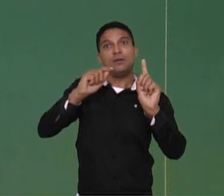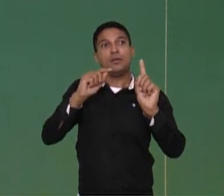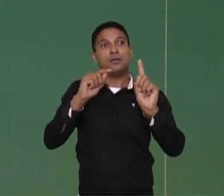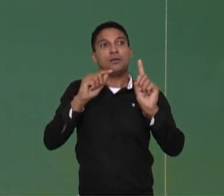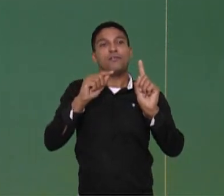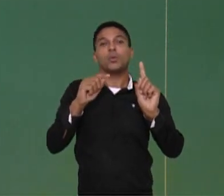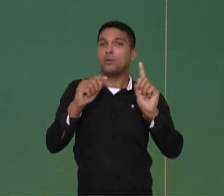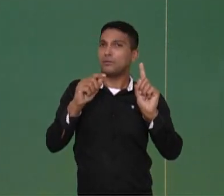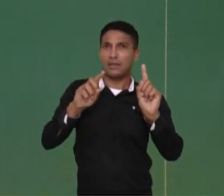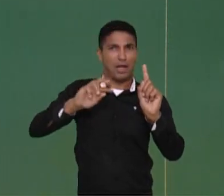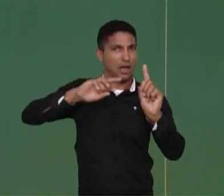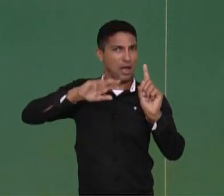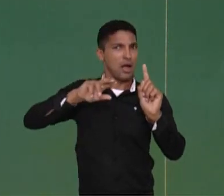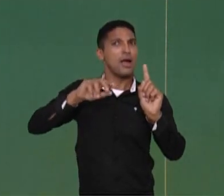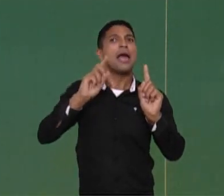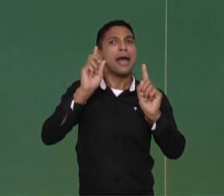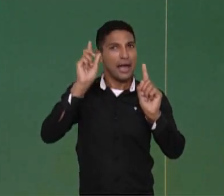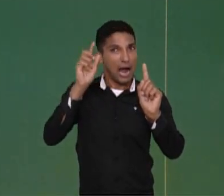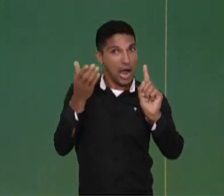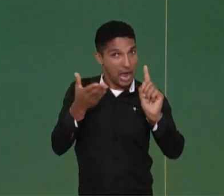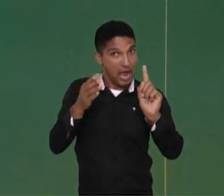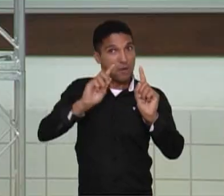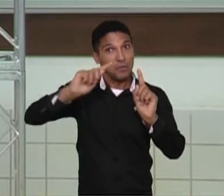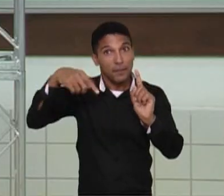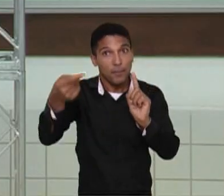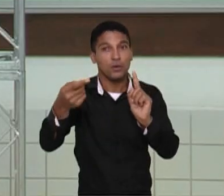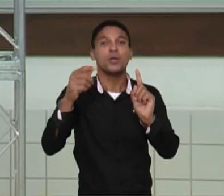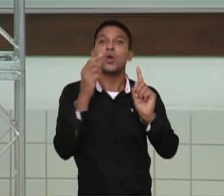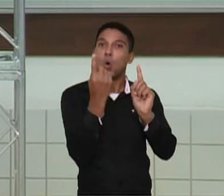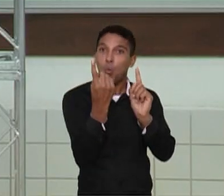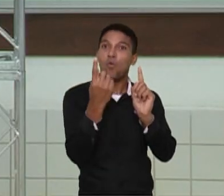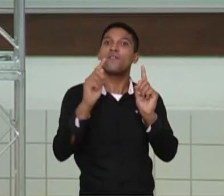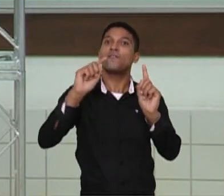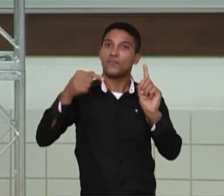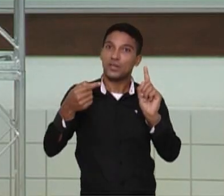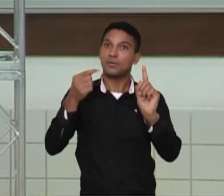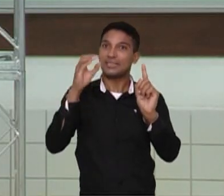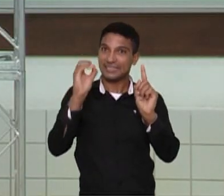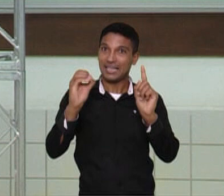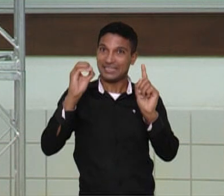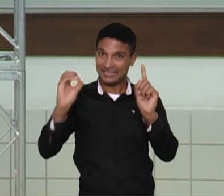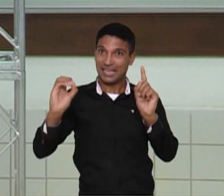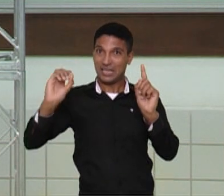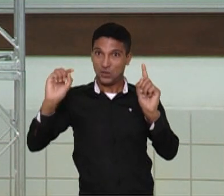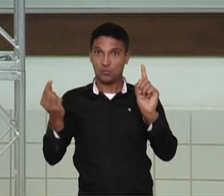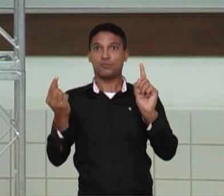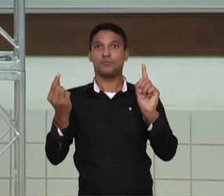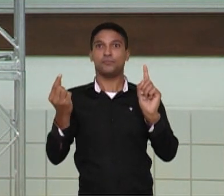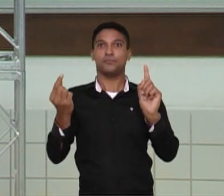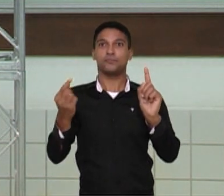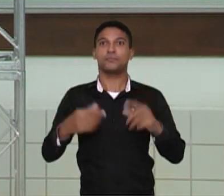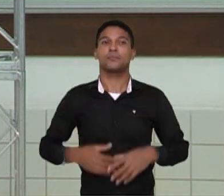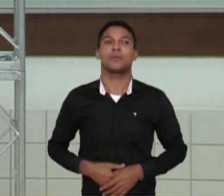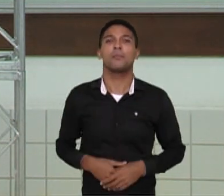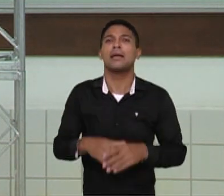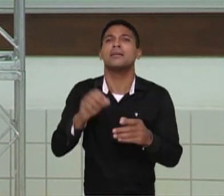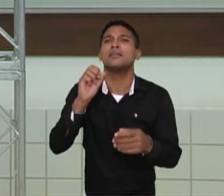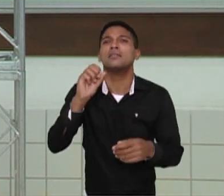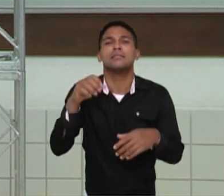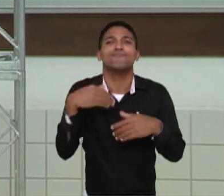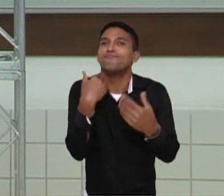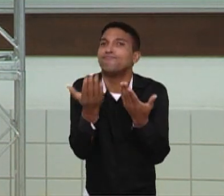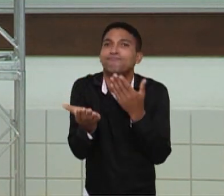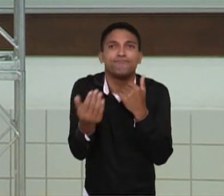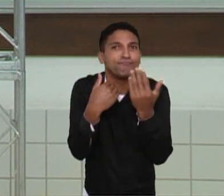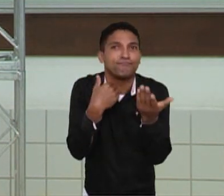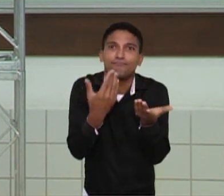1,001. Correto? E aí, eu não consigo definir quem é o próximo, né? Porque se eu for perguntando e o cara